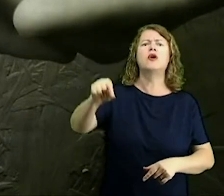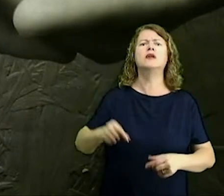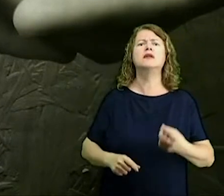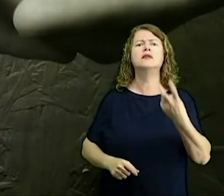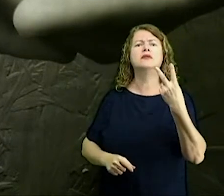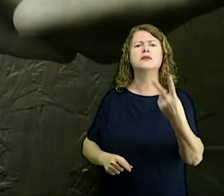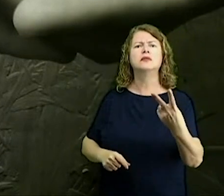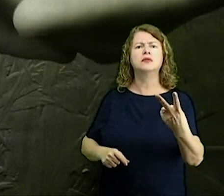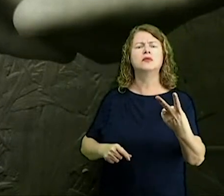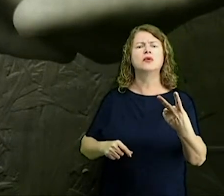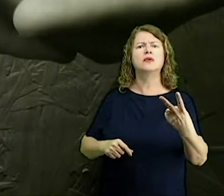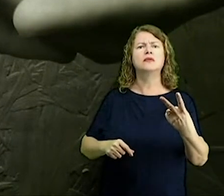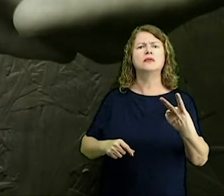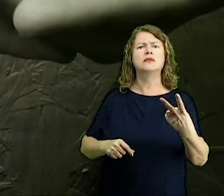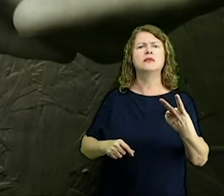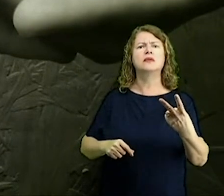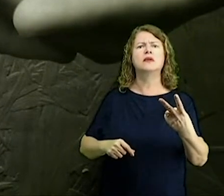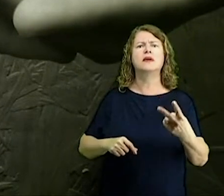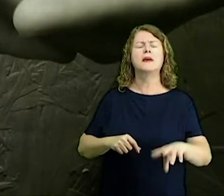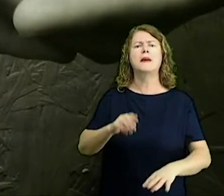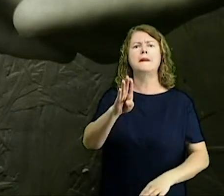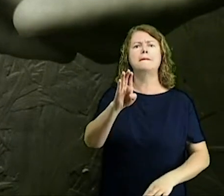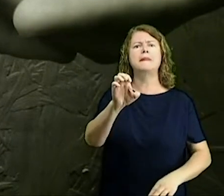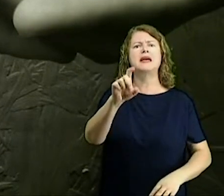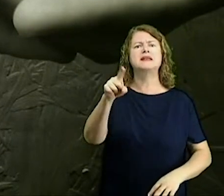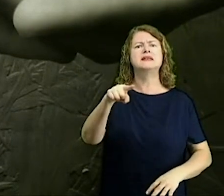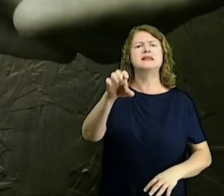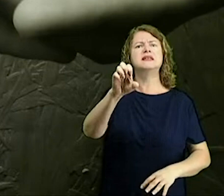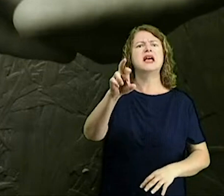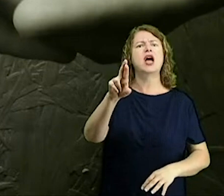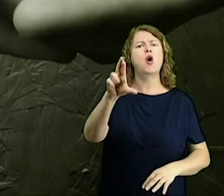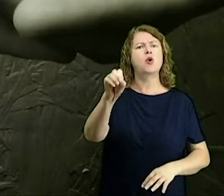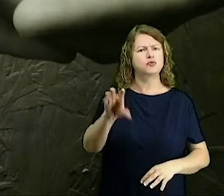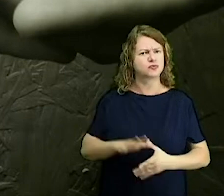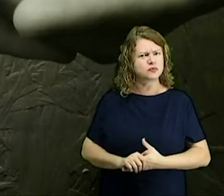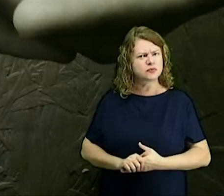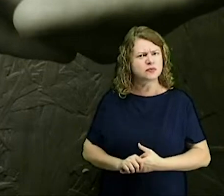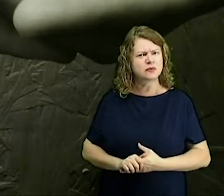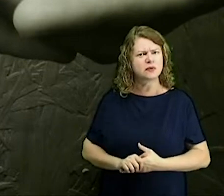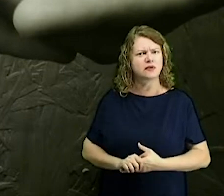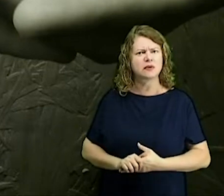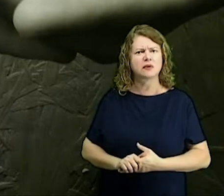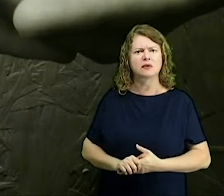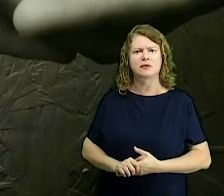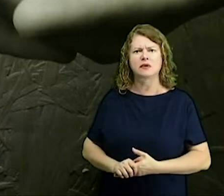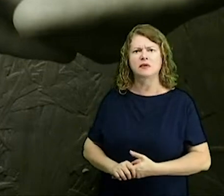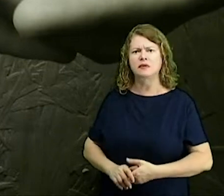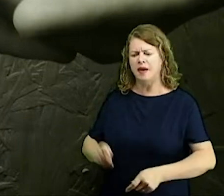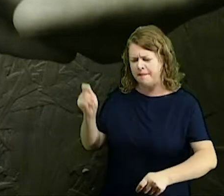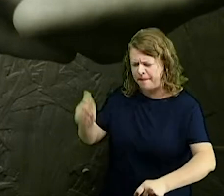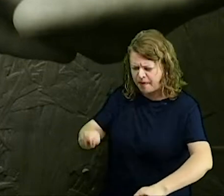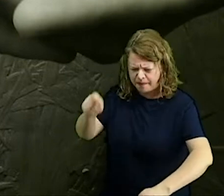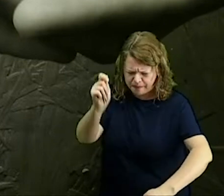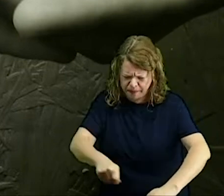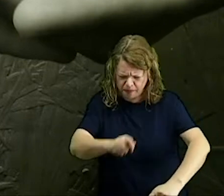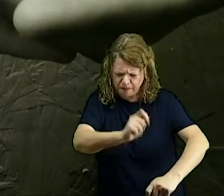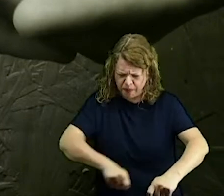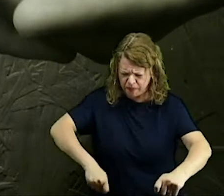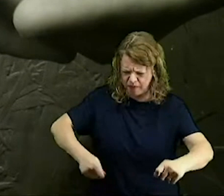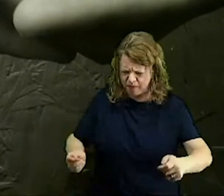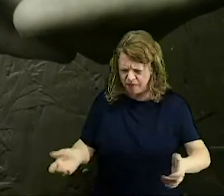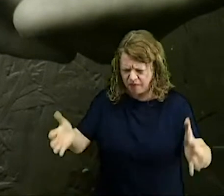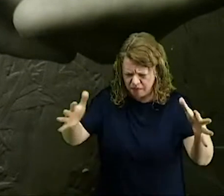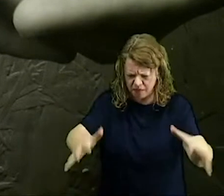escolham para si dos bezerros, e o dividam em pedaços, e ponham sobre a lenha, porém, preste atenção, não